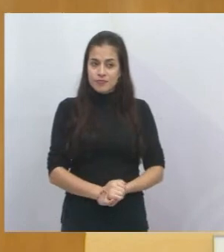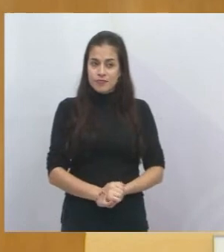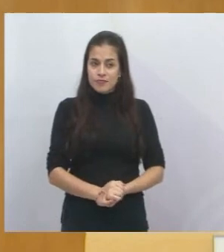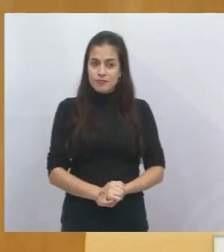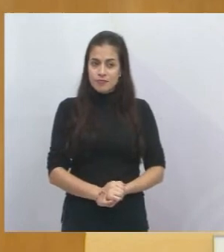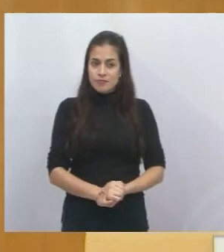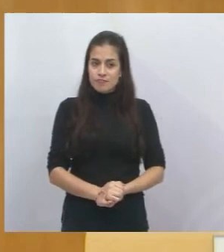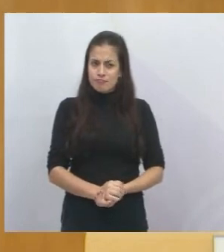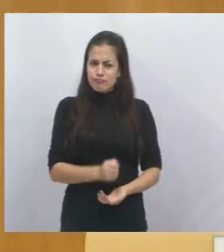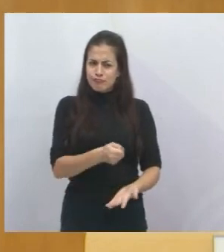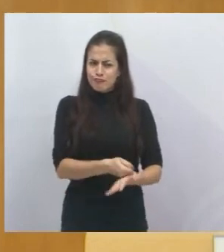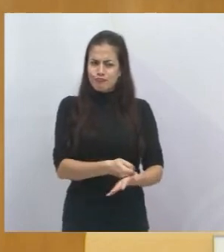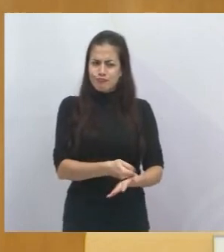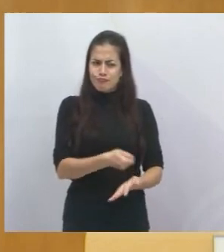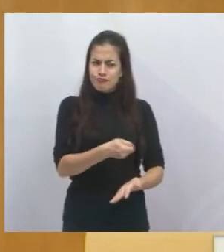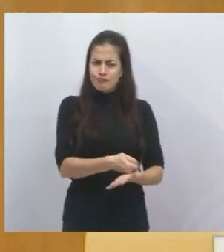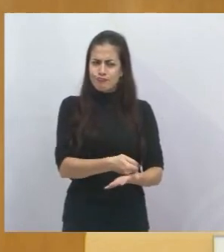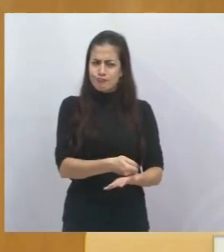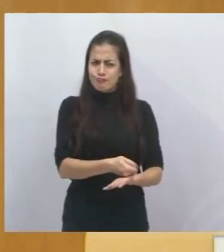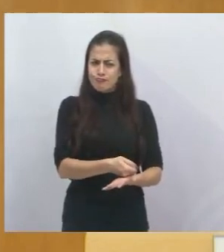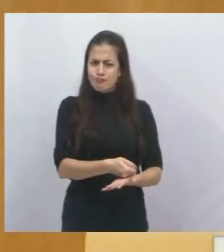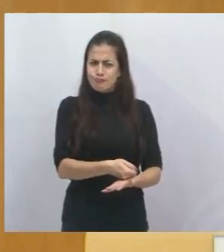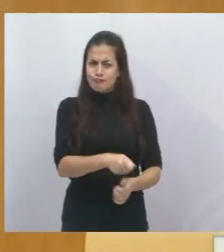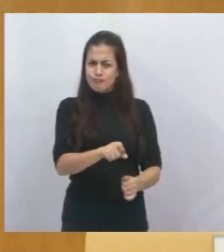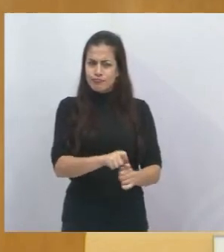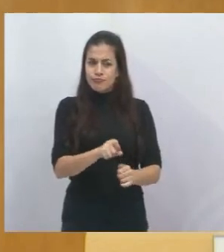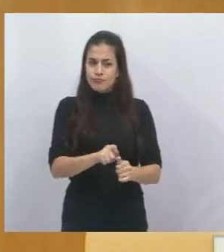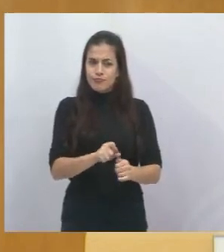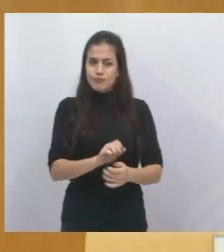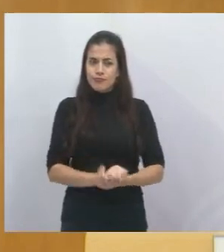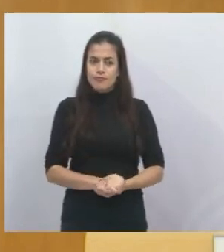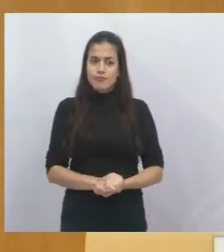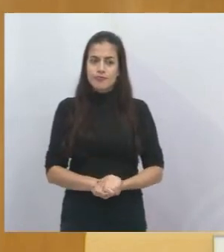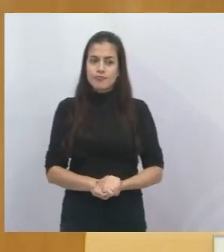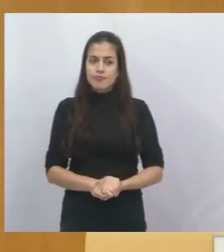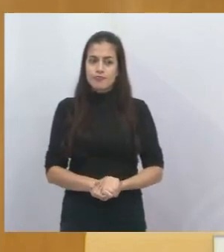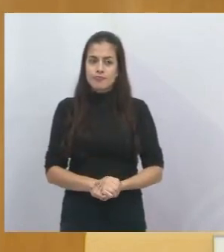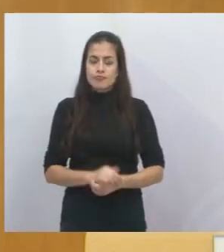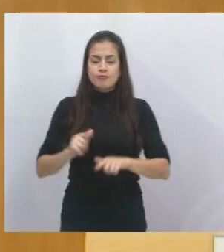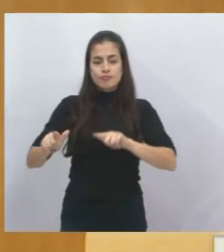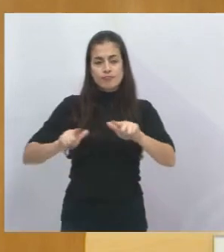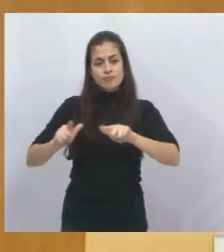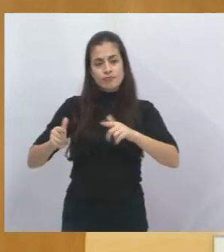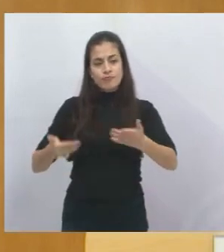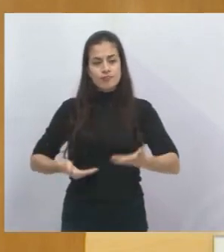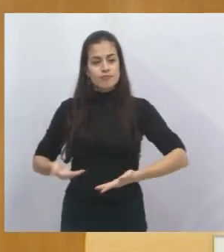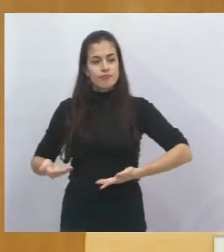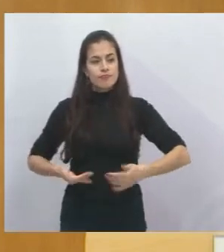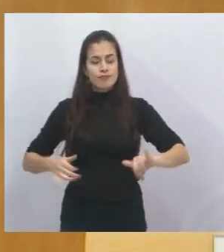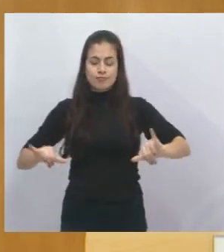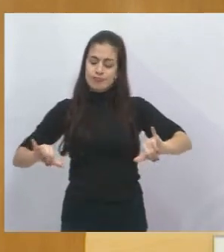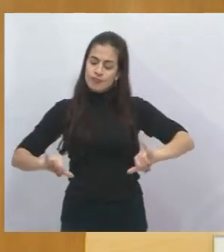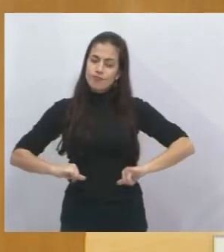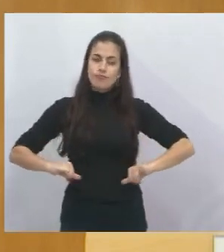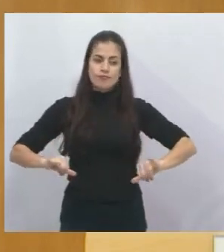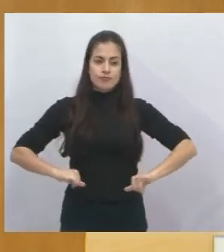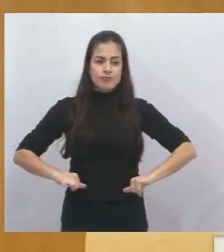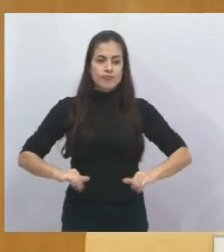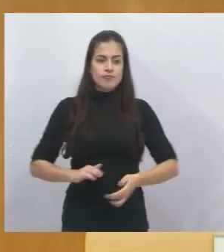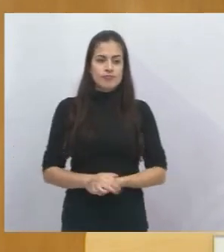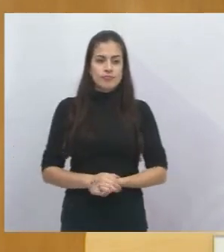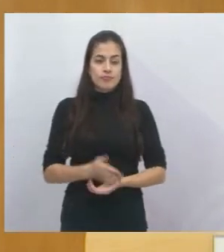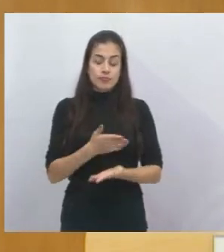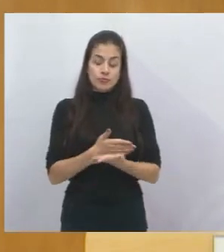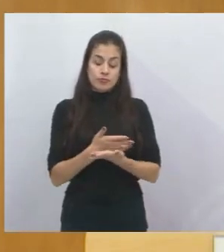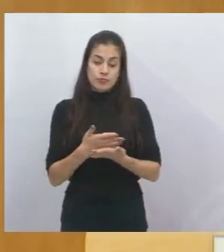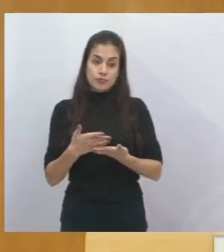foi pressionado e fez o trabalhador público sofrer. Olha só, começou no